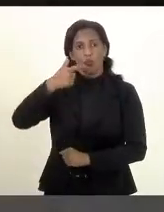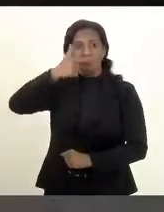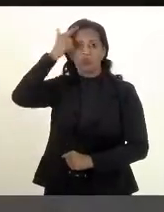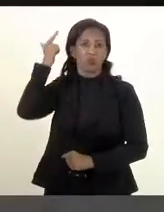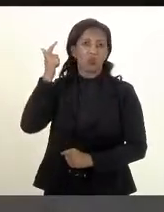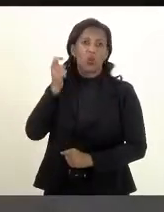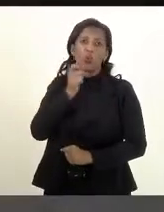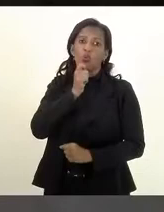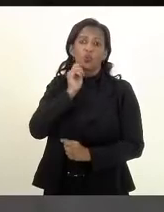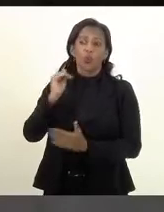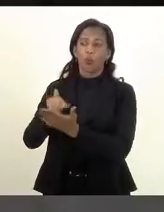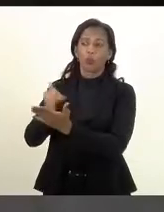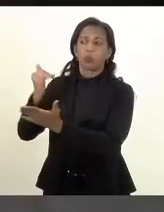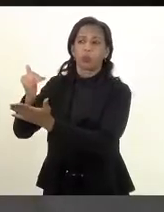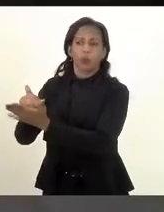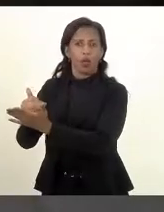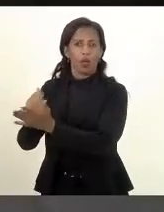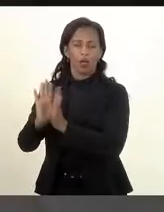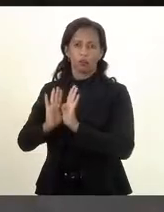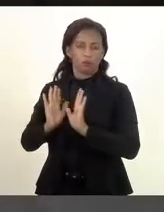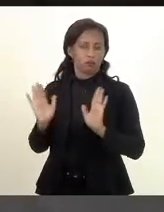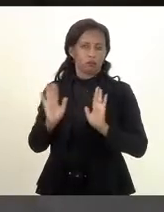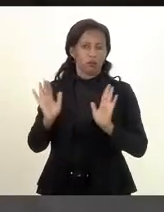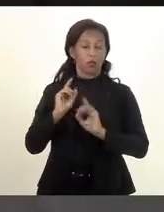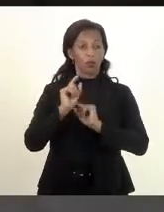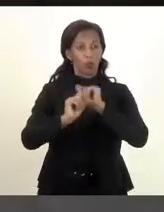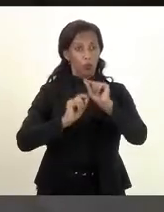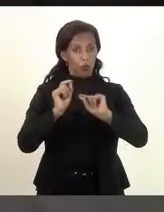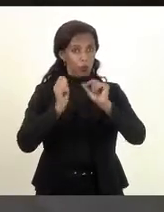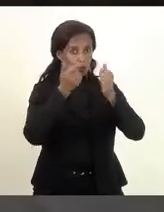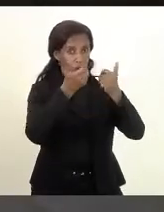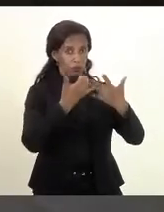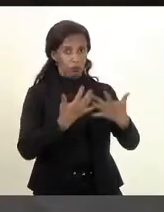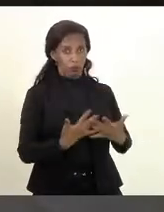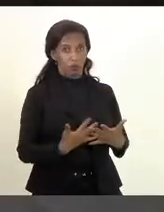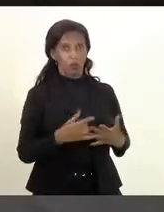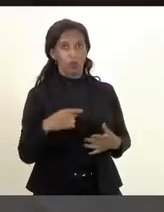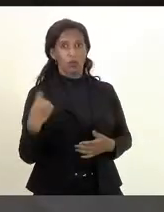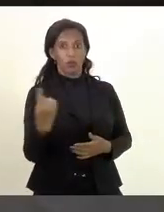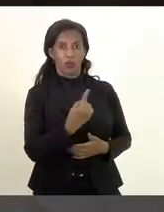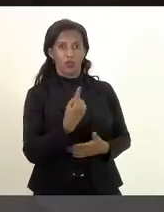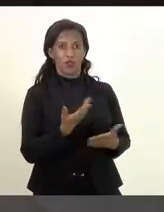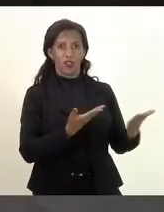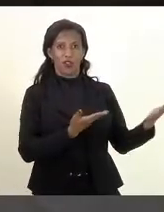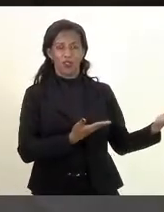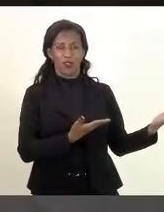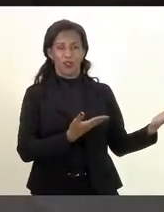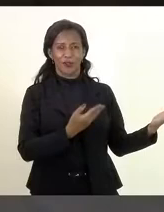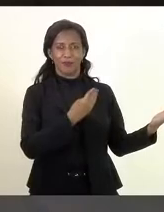o que acrescentar. O que eu diria, o nosso decano já disse,